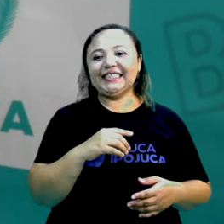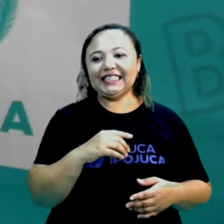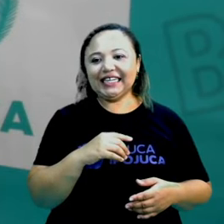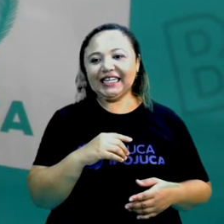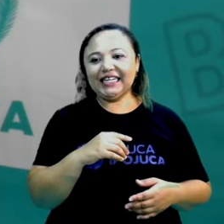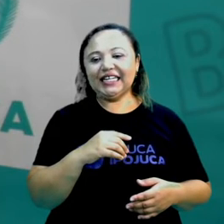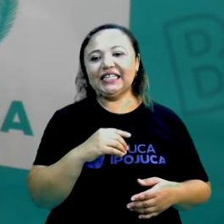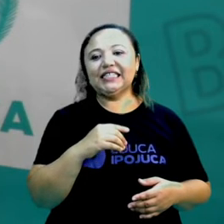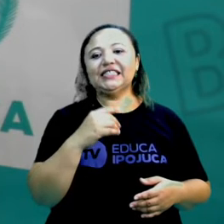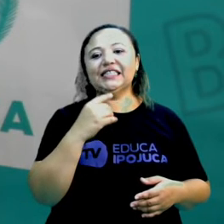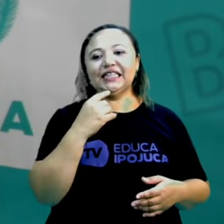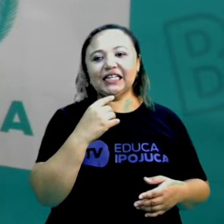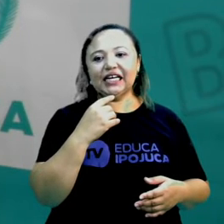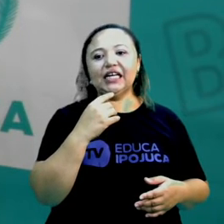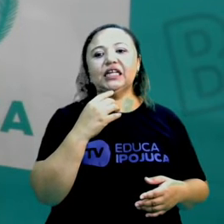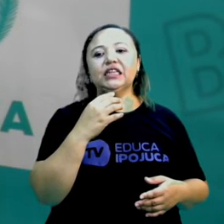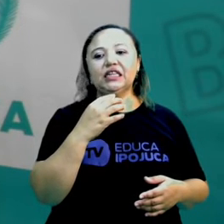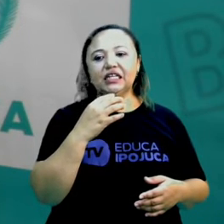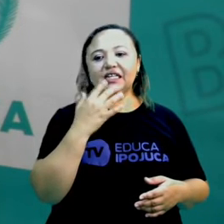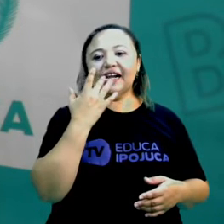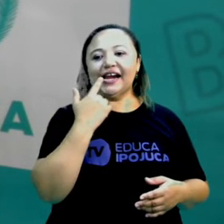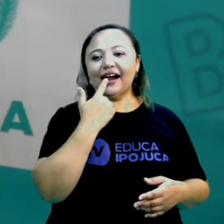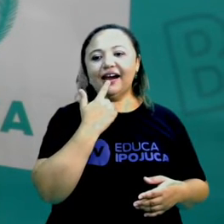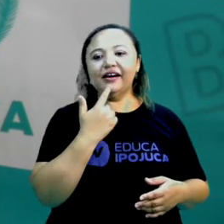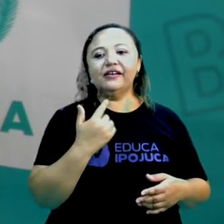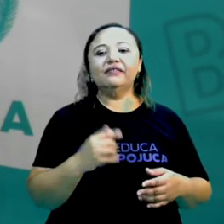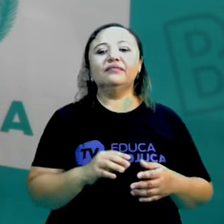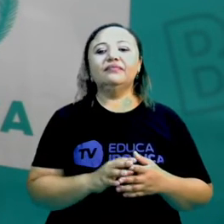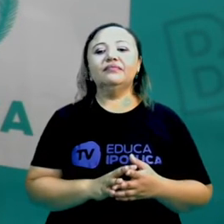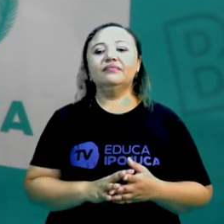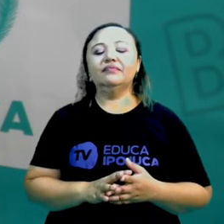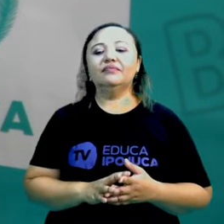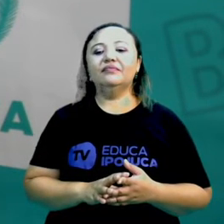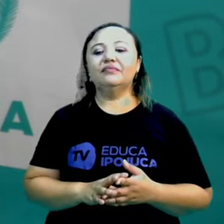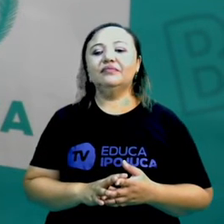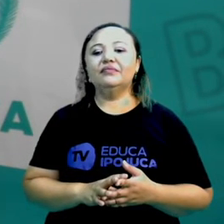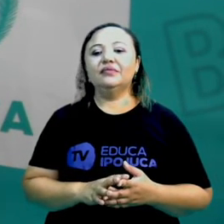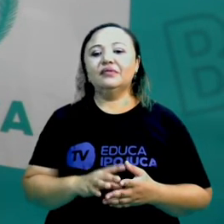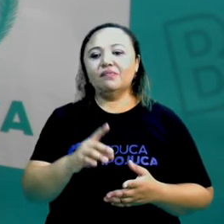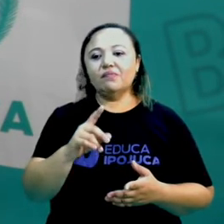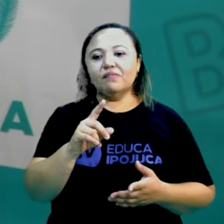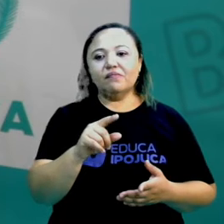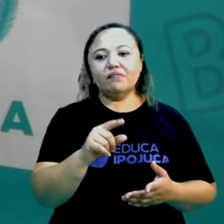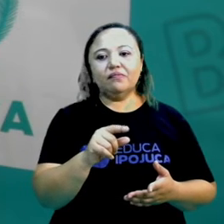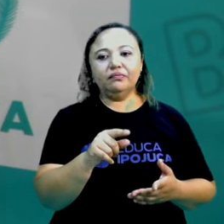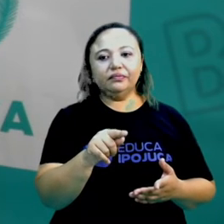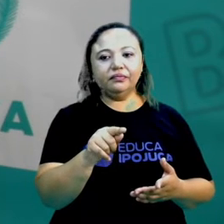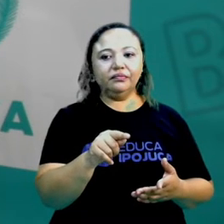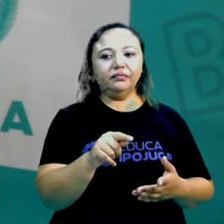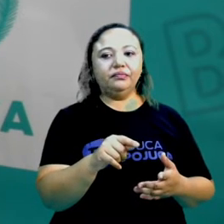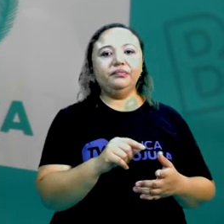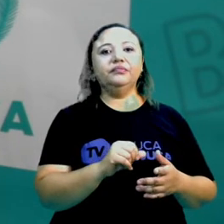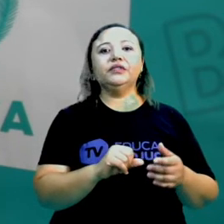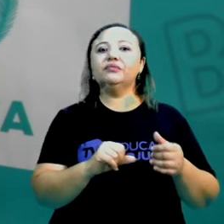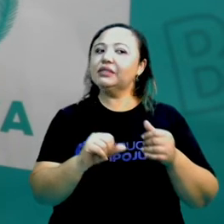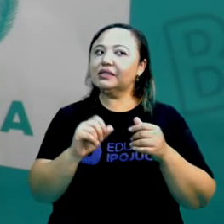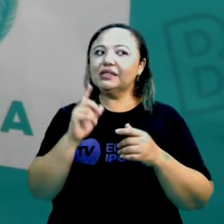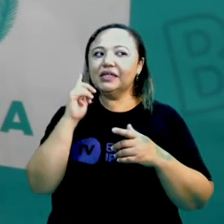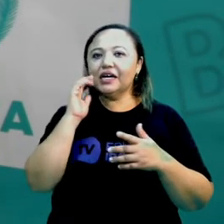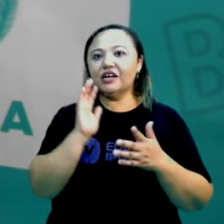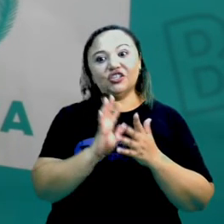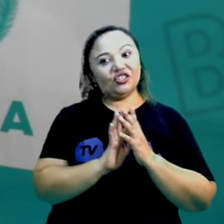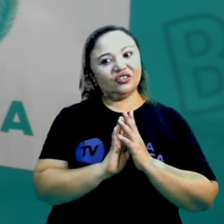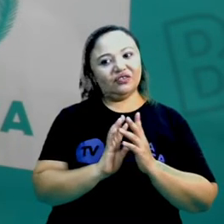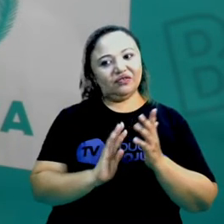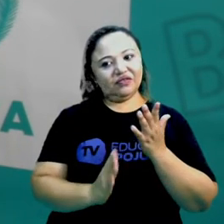T, tá, té, ti, to, tu, tá? Por isso que trocamos. O som